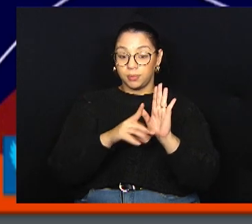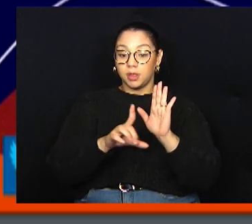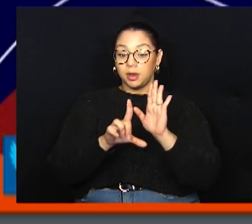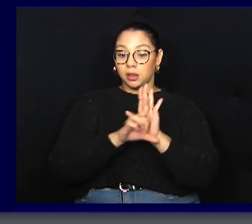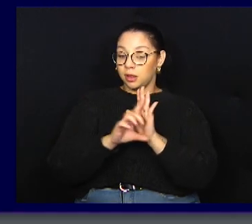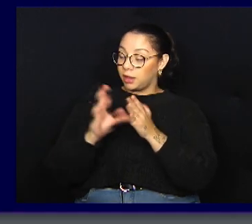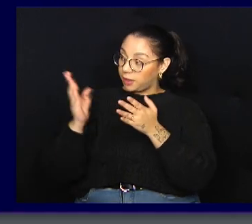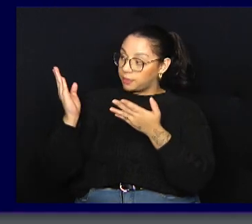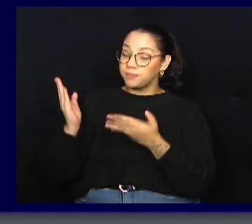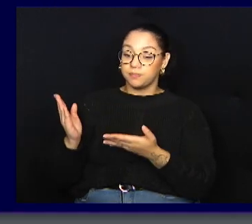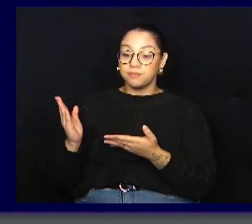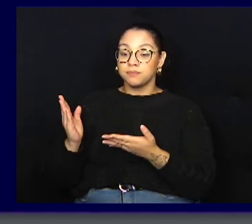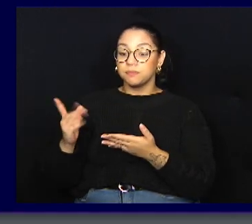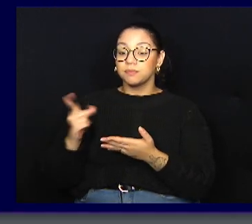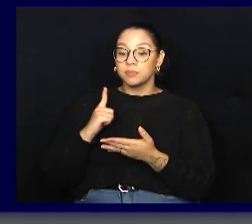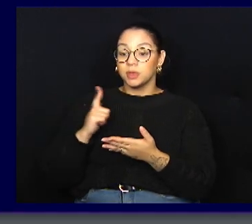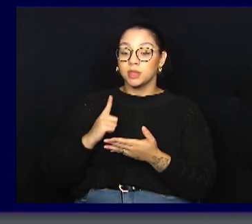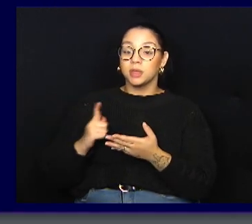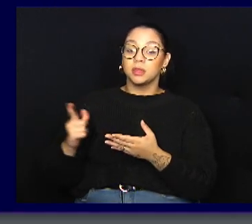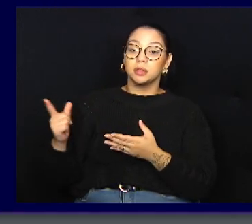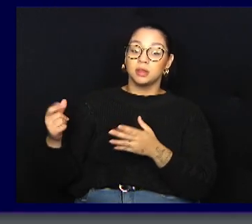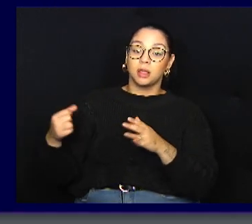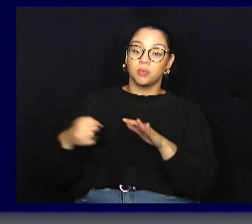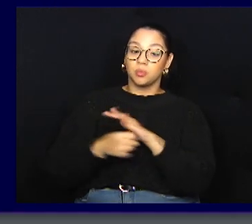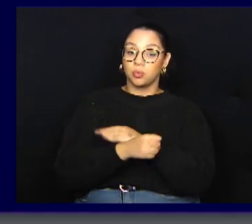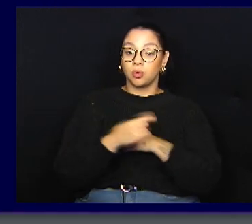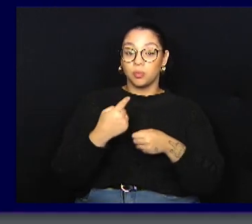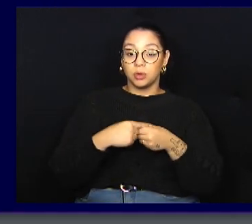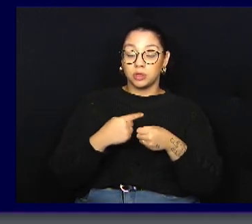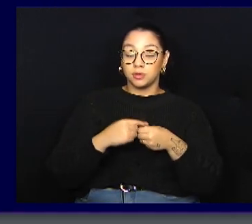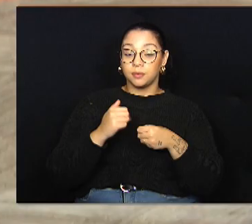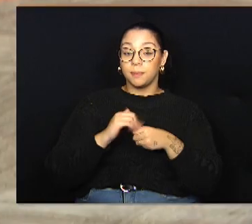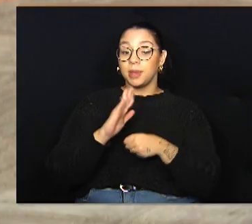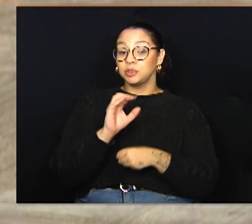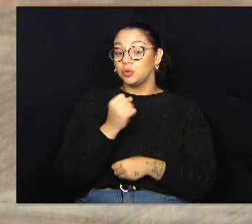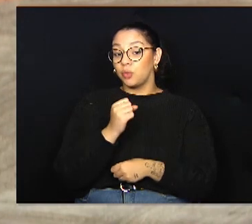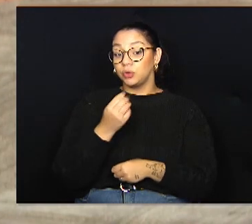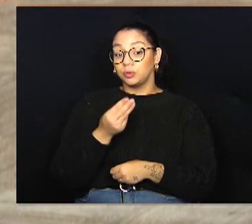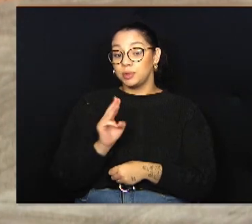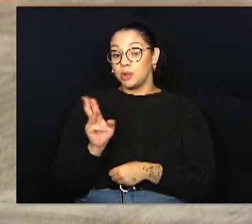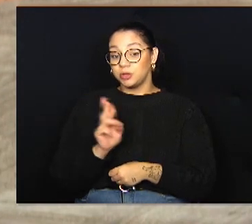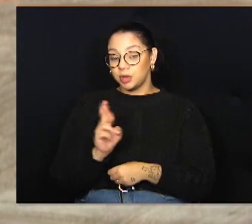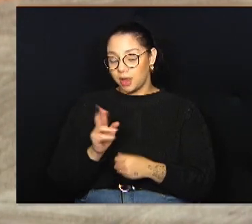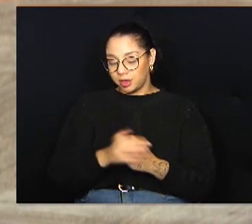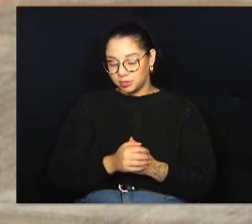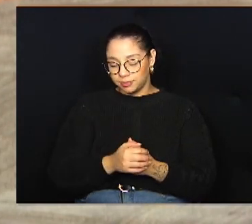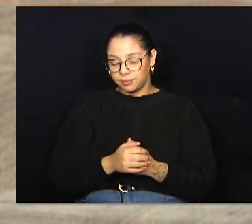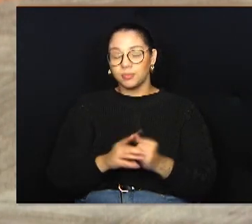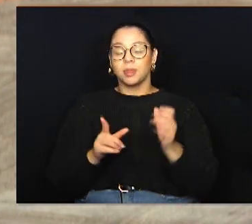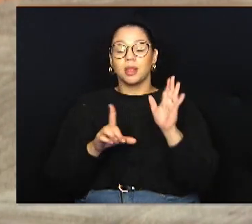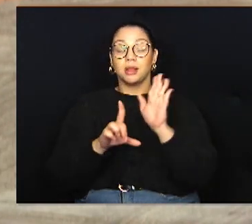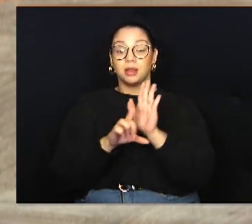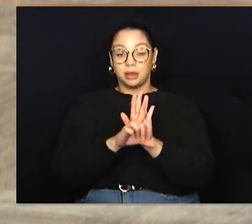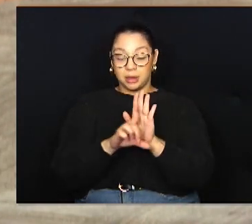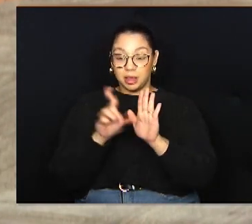que vai trazer ao município pouco mais de R$ 8 milhões. A lei que tem por uma das